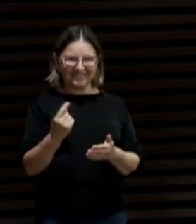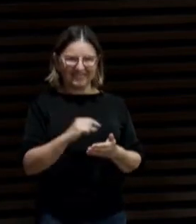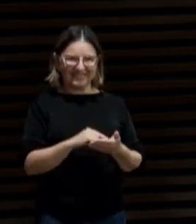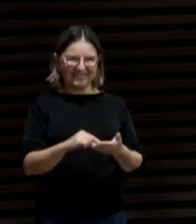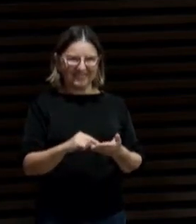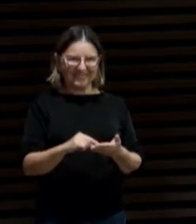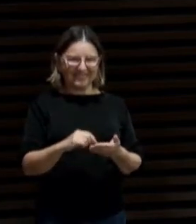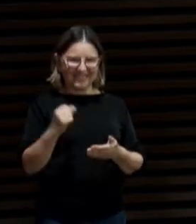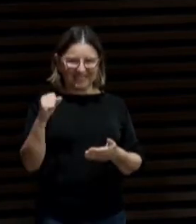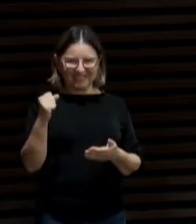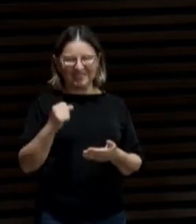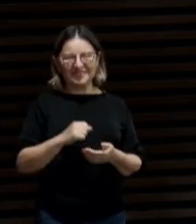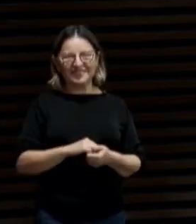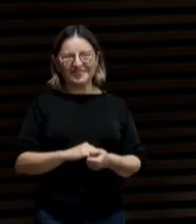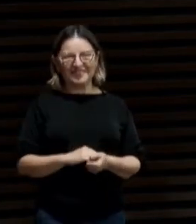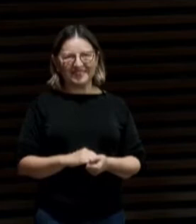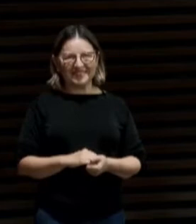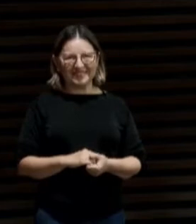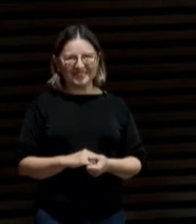versículo 8.